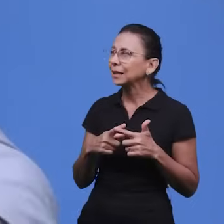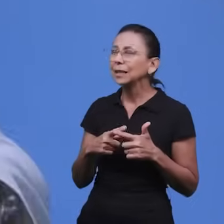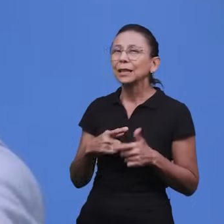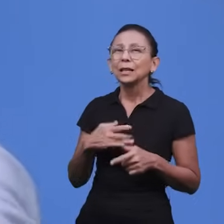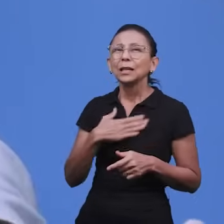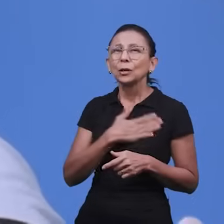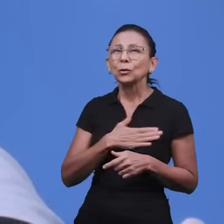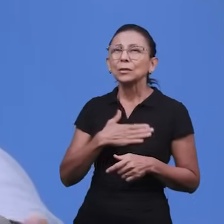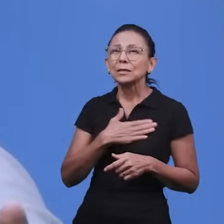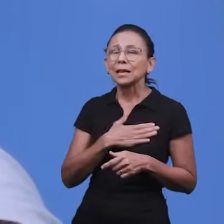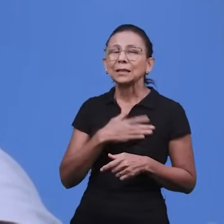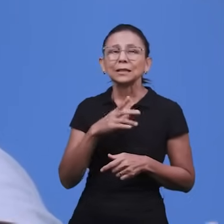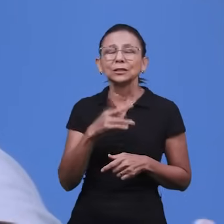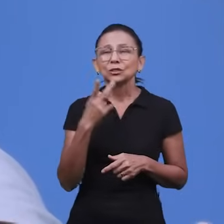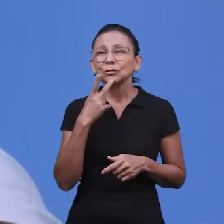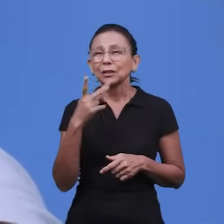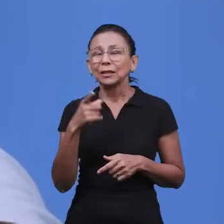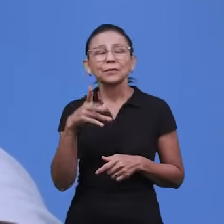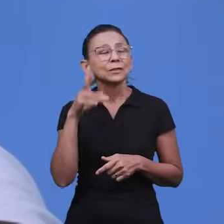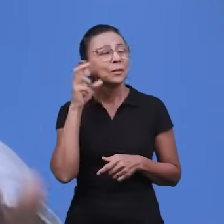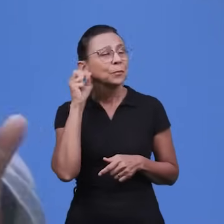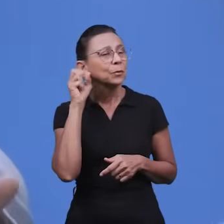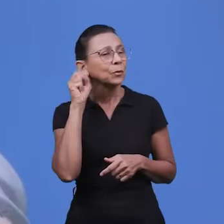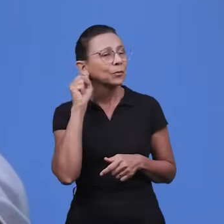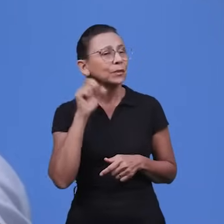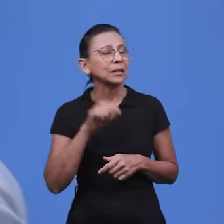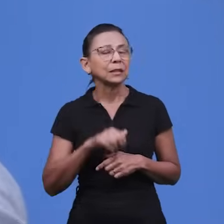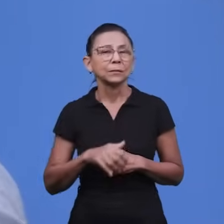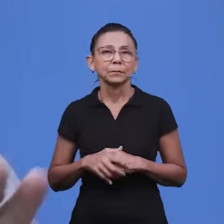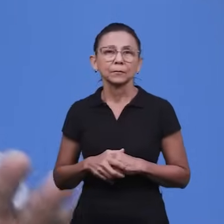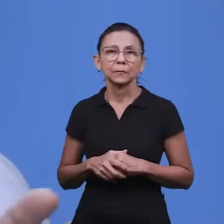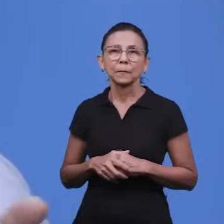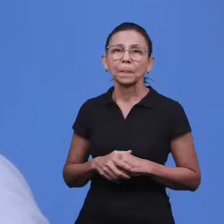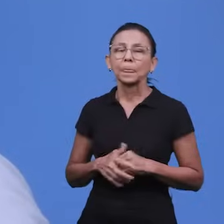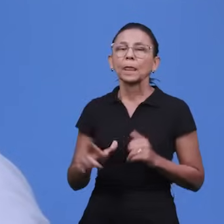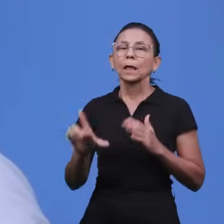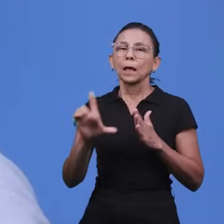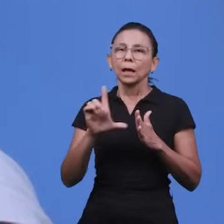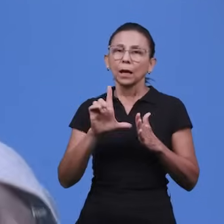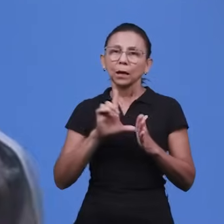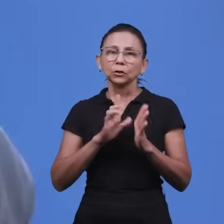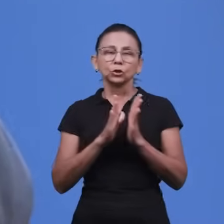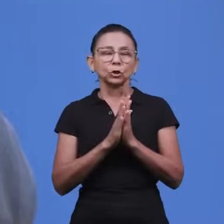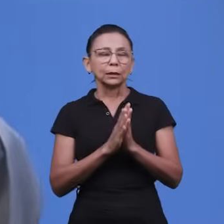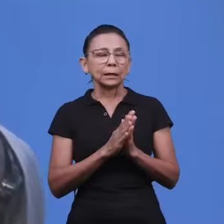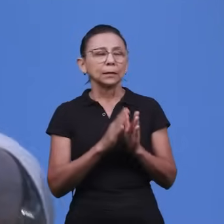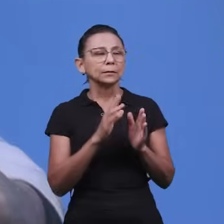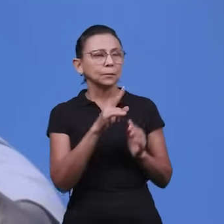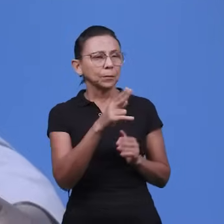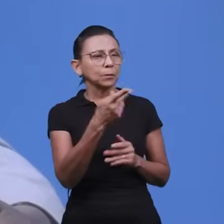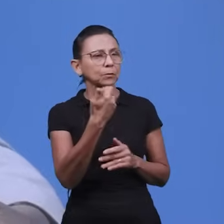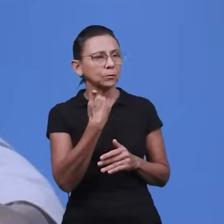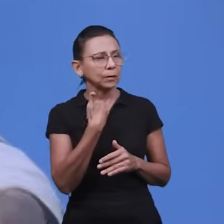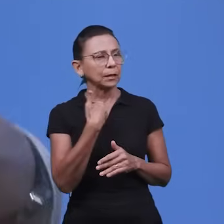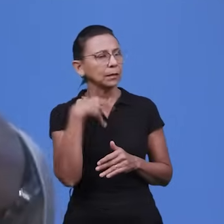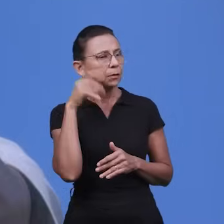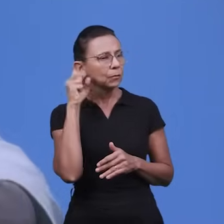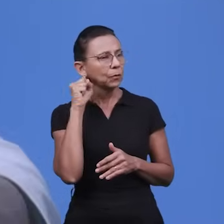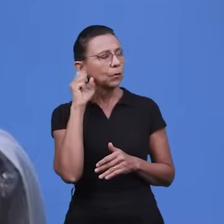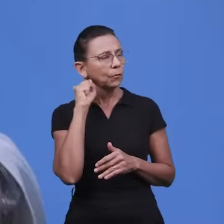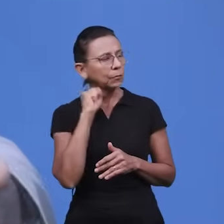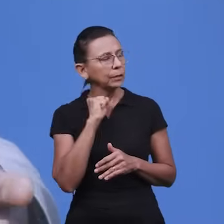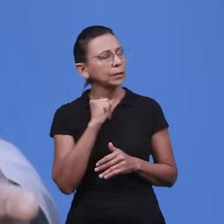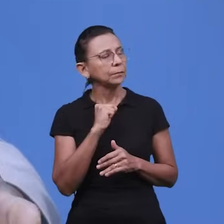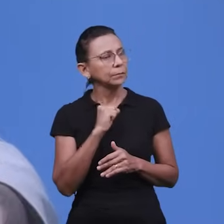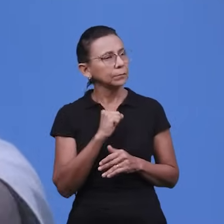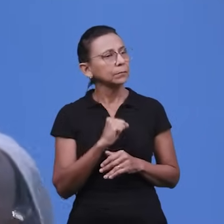ouvisse. Eu falei: não, nós estamos aqui para ouvir. Antes de orar, eu vou te ouvir E naquilo que nós pudermos, naquilo que nós entendemos,